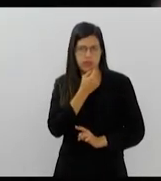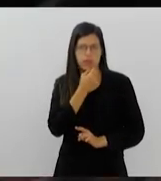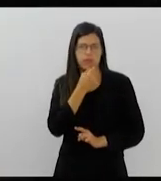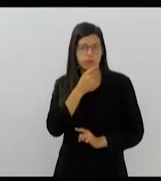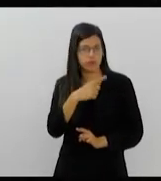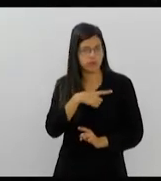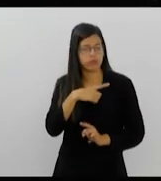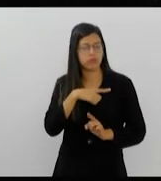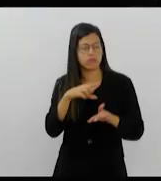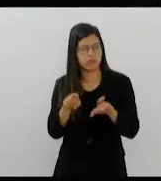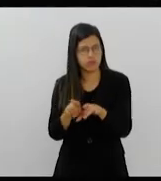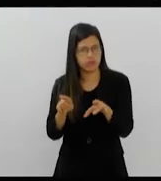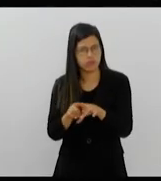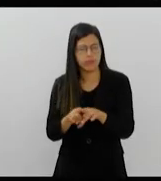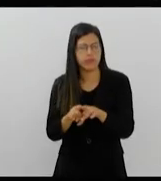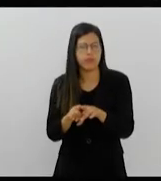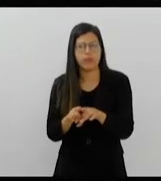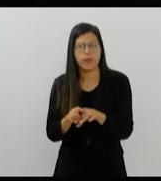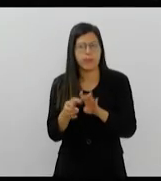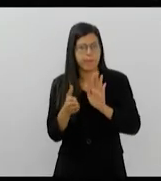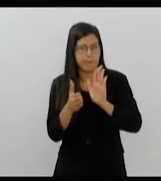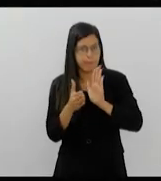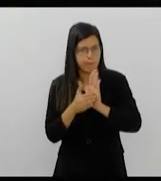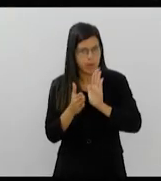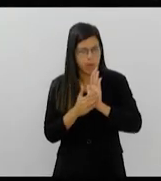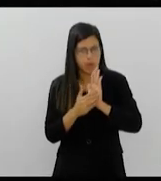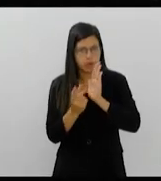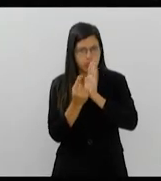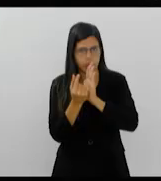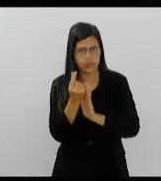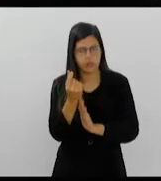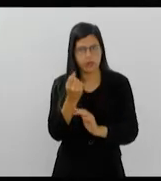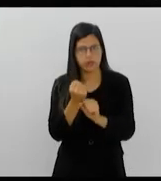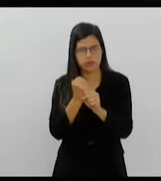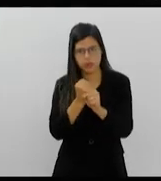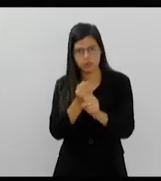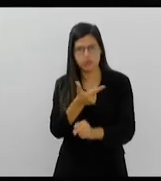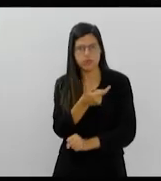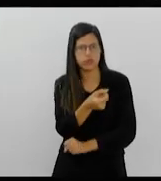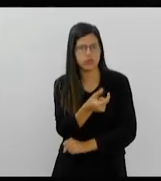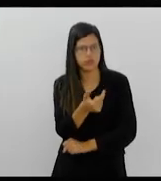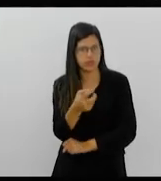também aqui a proposta do orçamento de 2025,